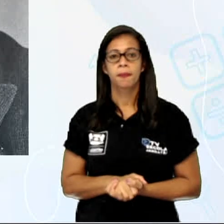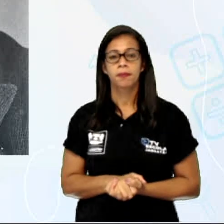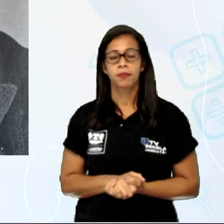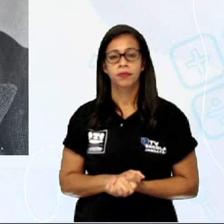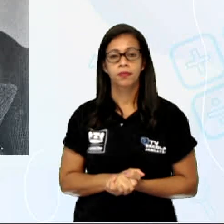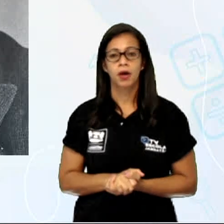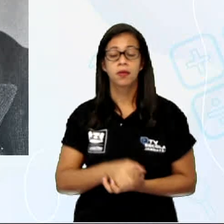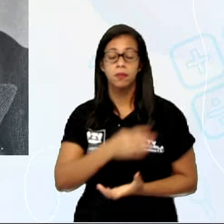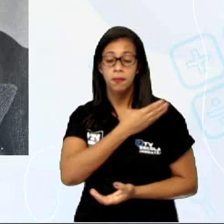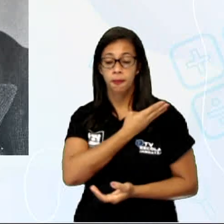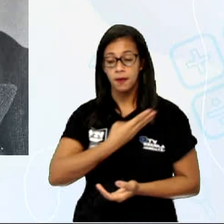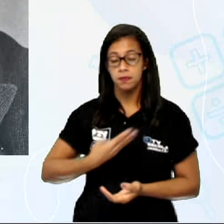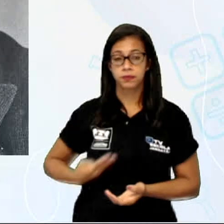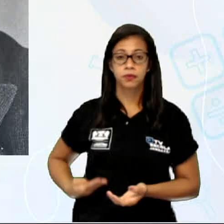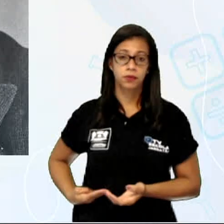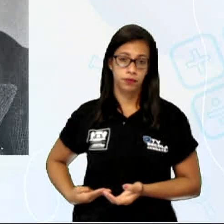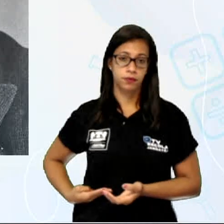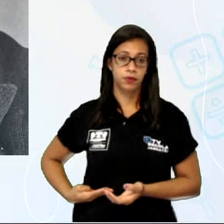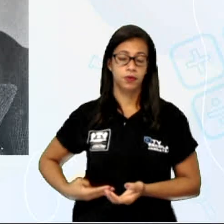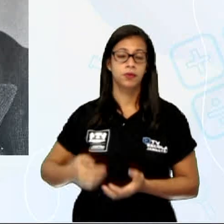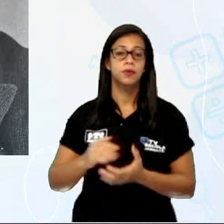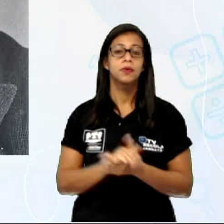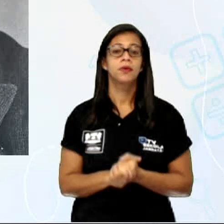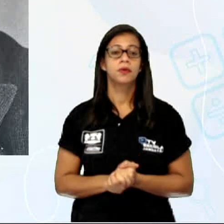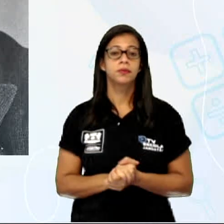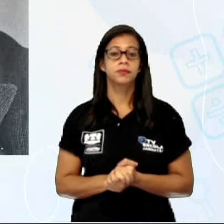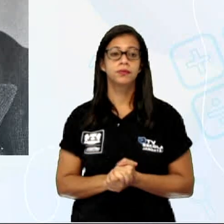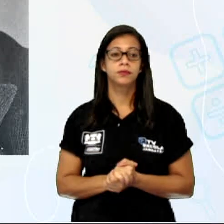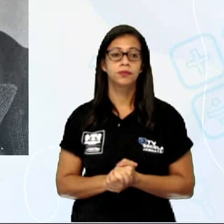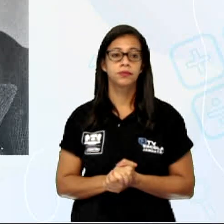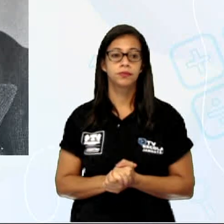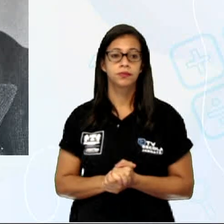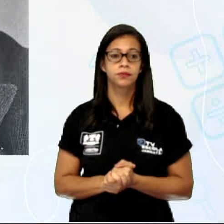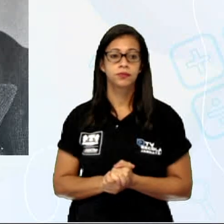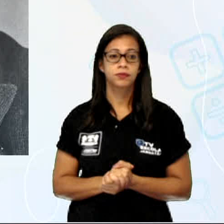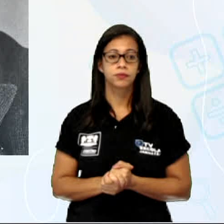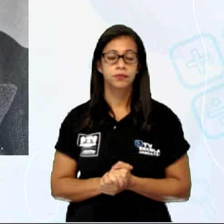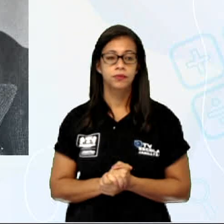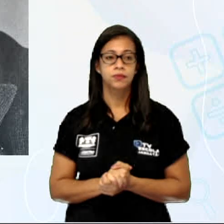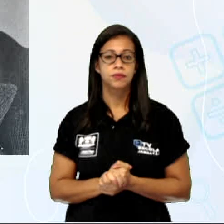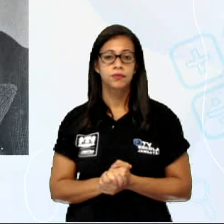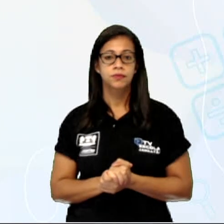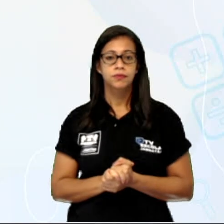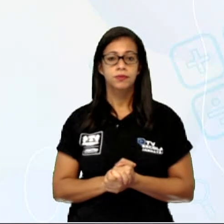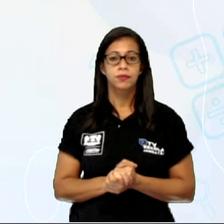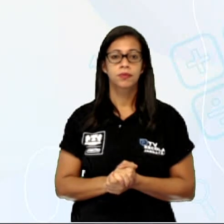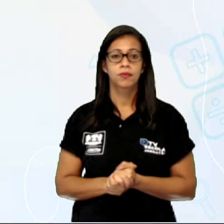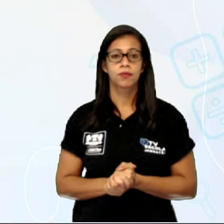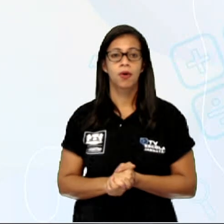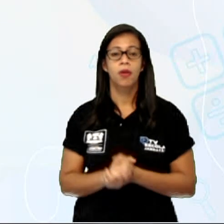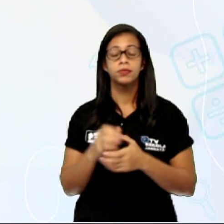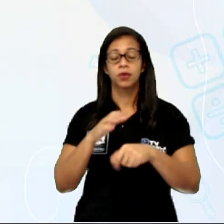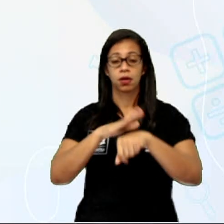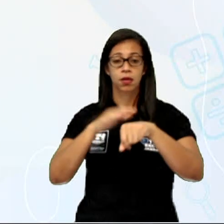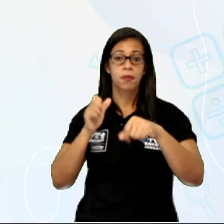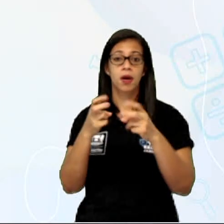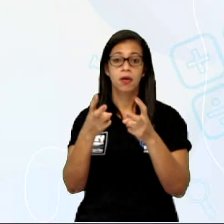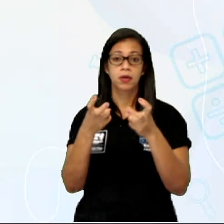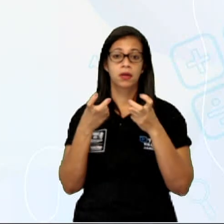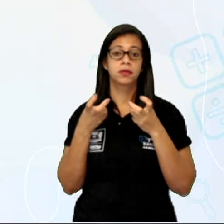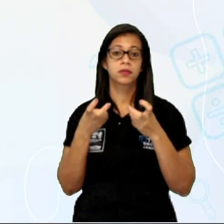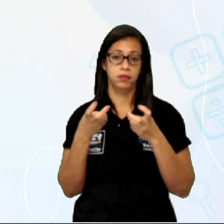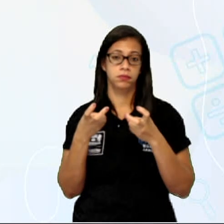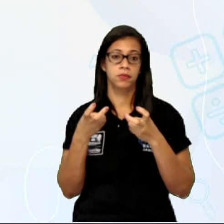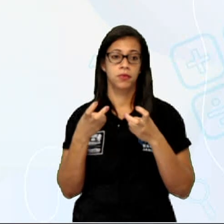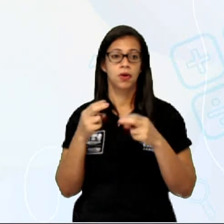popular através da publicação das chamadas Teses de Abril, escritas por Lenin, certo? Então, assim,